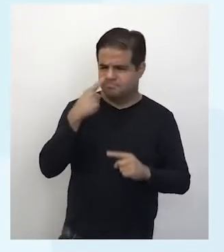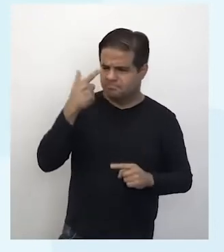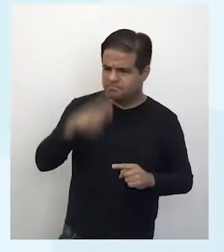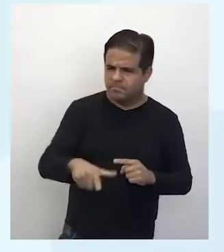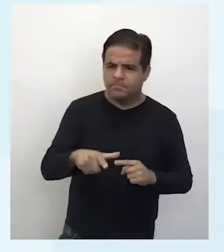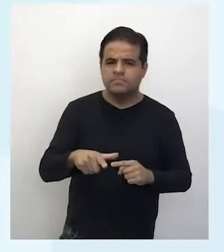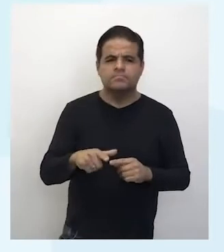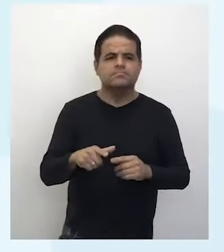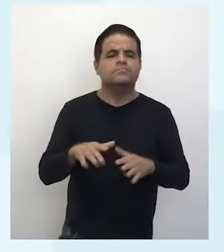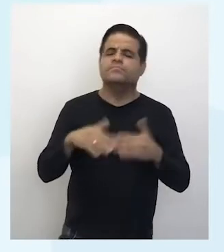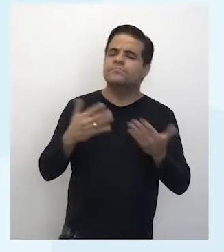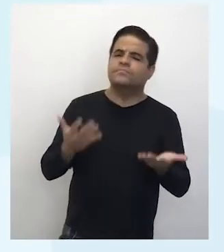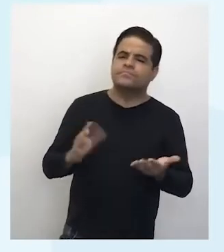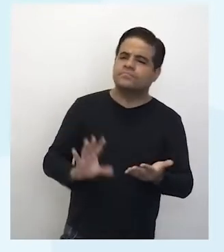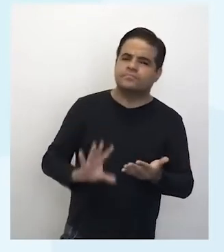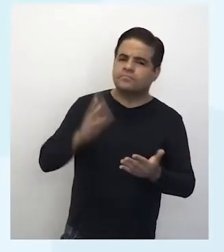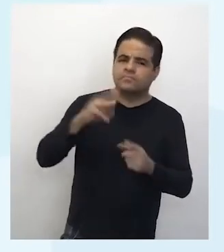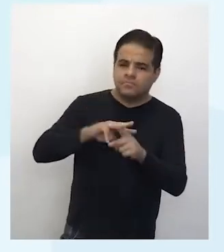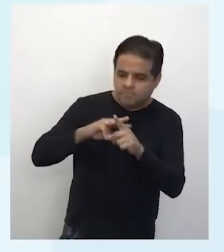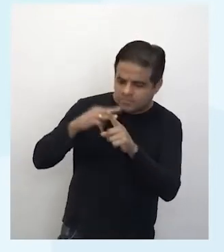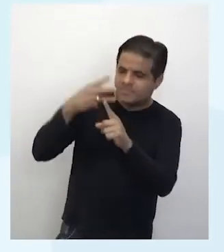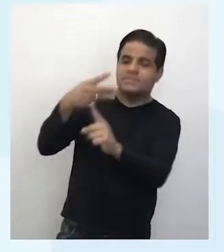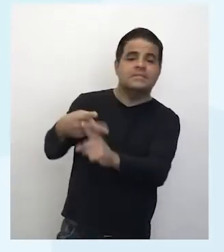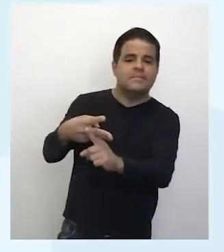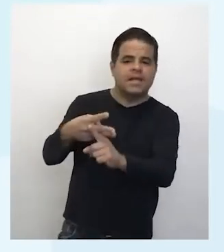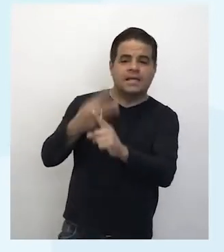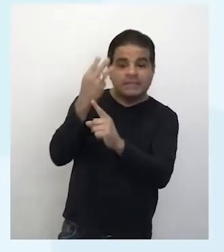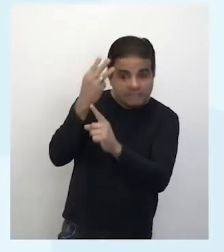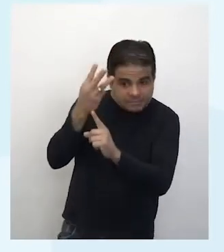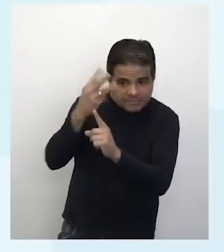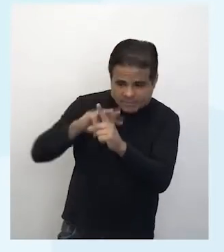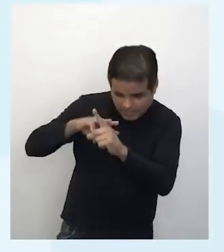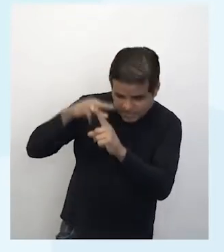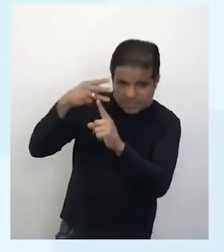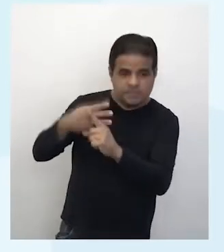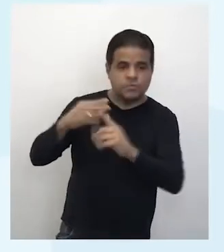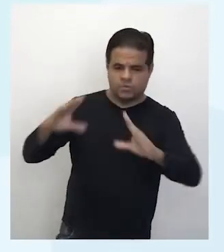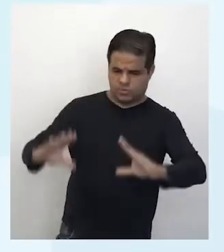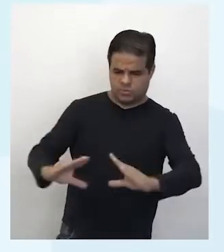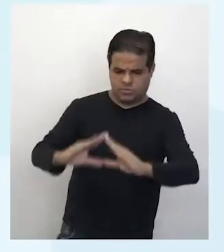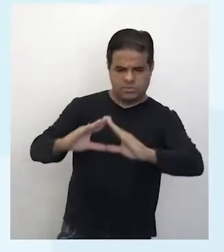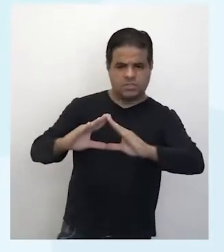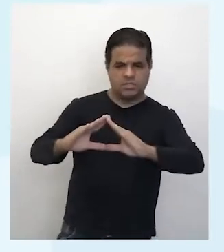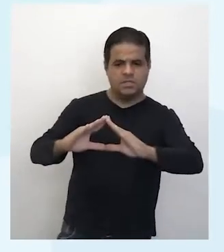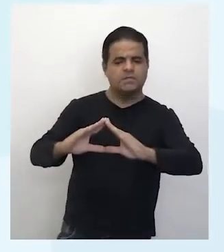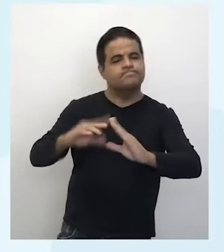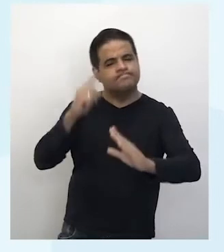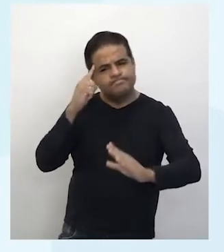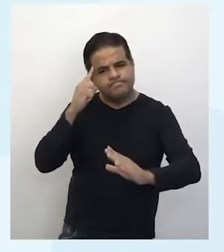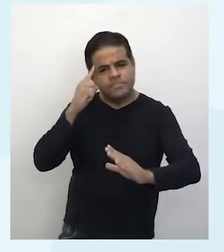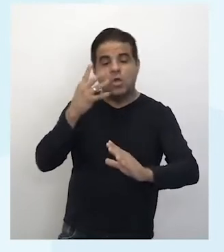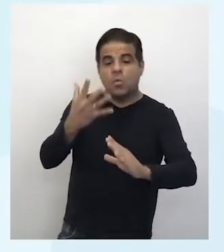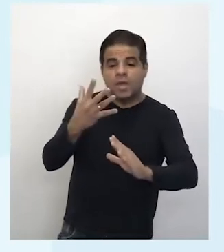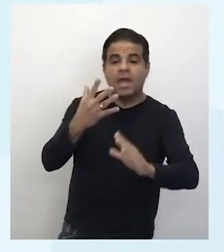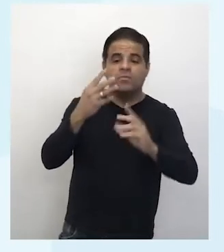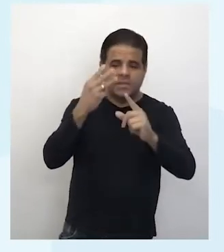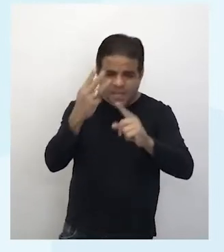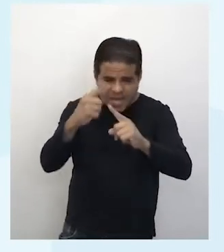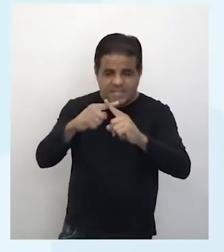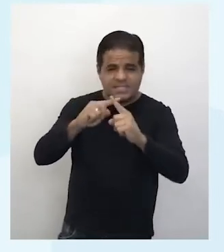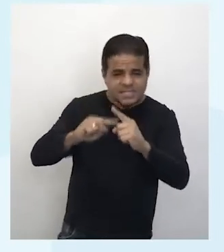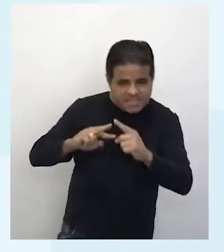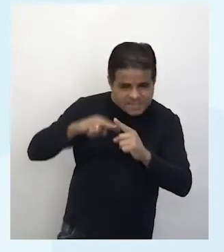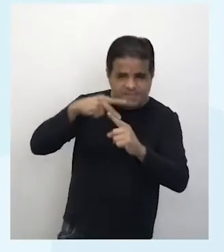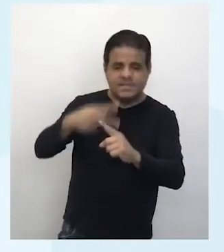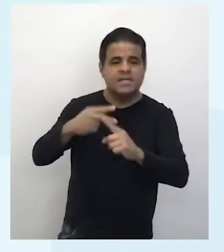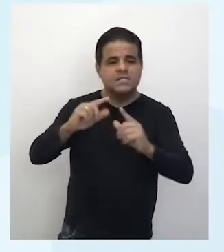próximo e o que que acontece se a gente triplicaram lado olha aí ó eu tenho esse triangulinho original e eu vou fazer três vezes ele